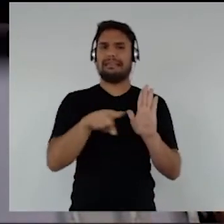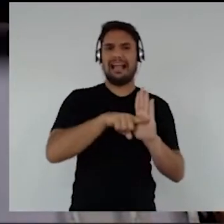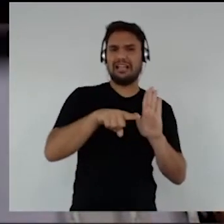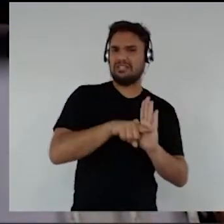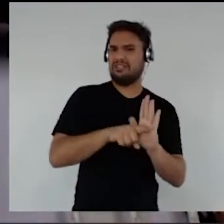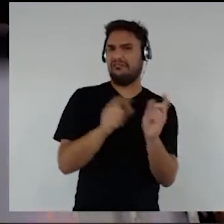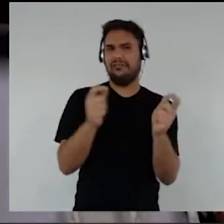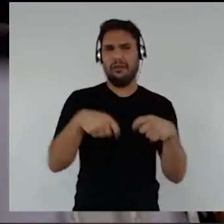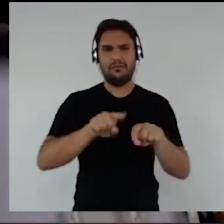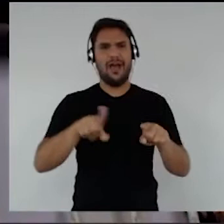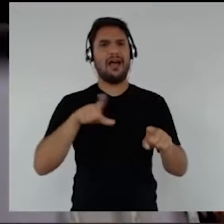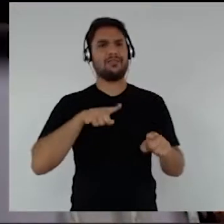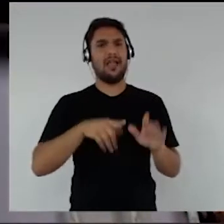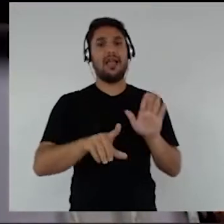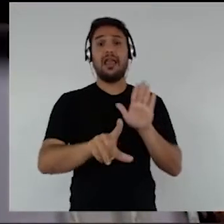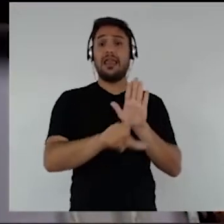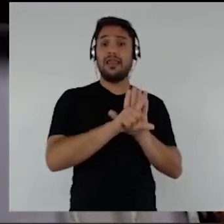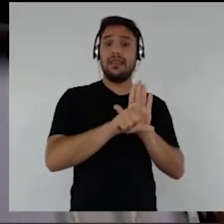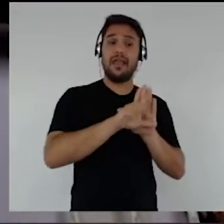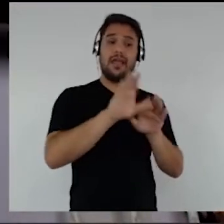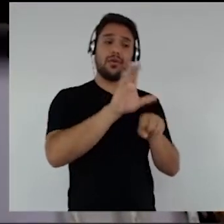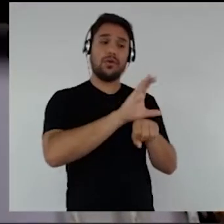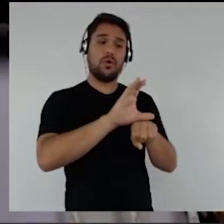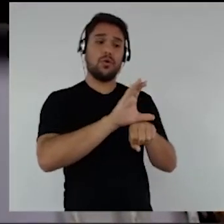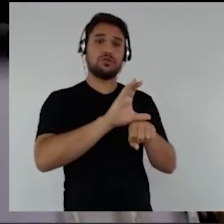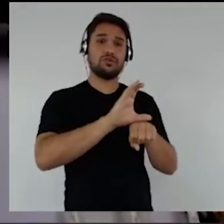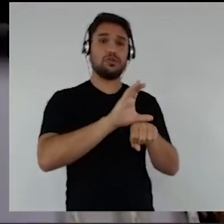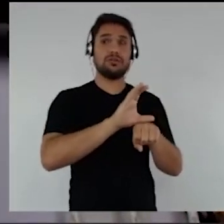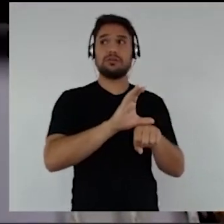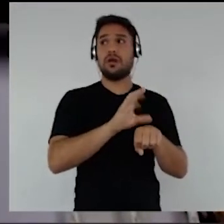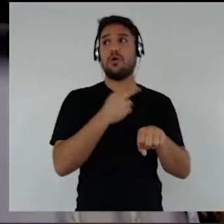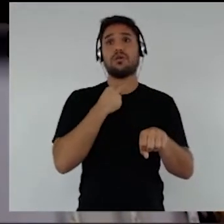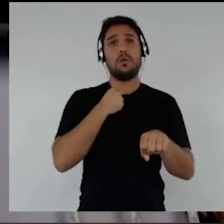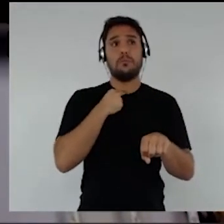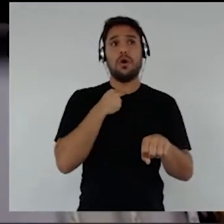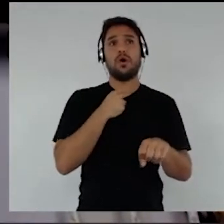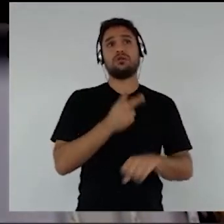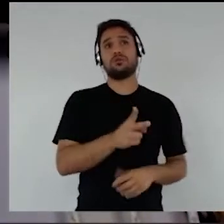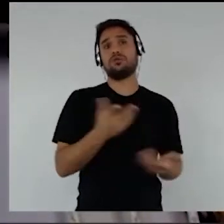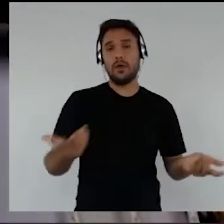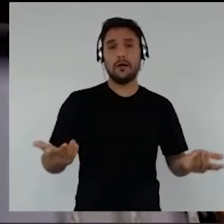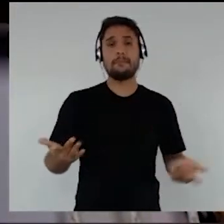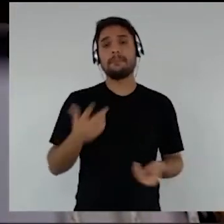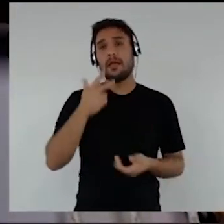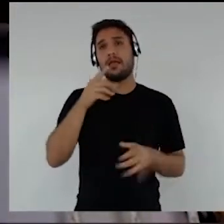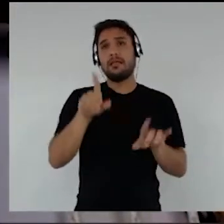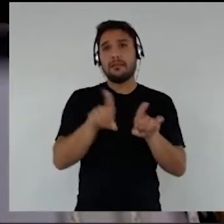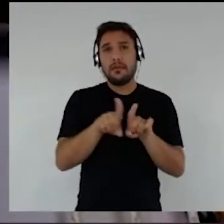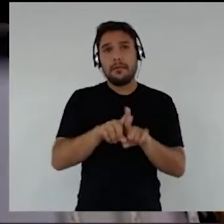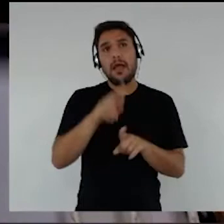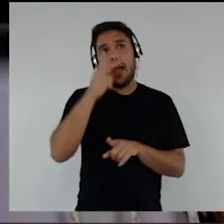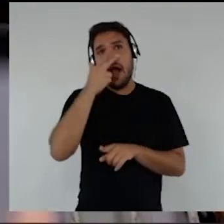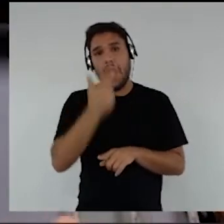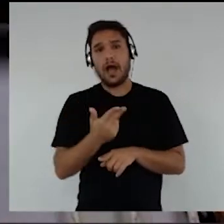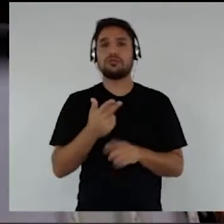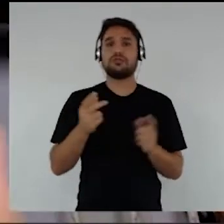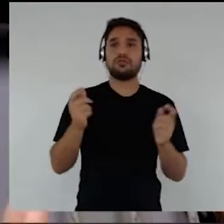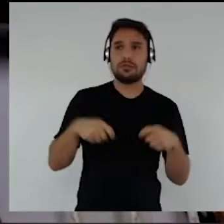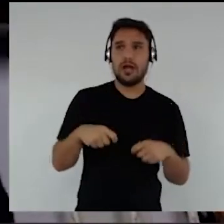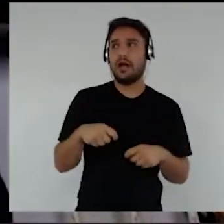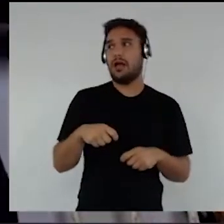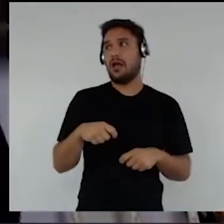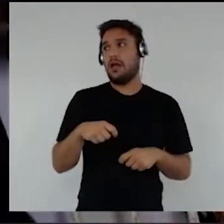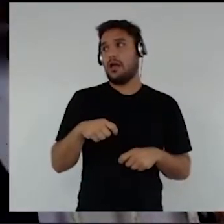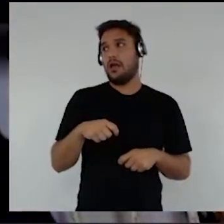limites constitucionais, há limites que não podem ser superados, e acho, sobretudo, que existe aí, para puxar o